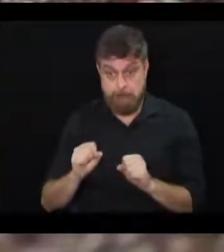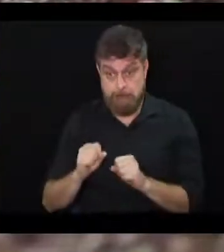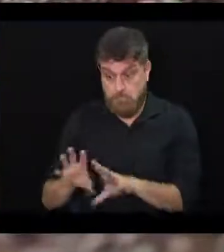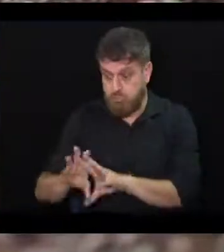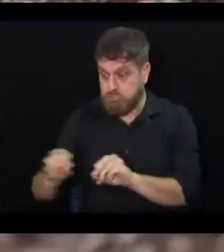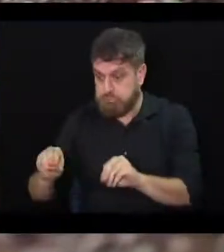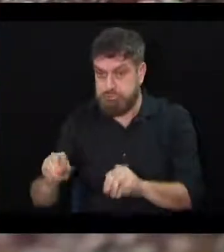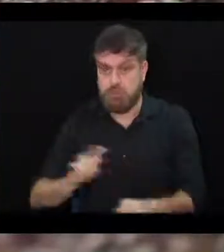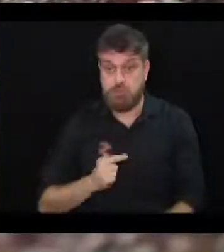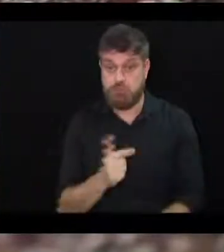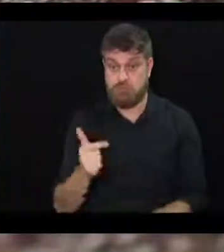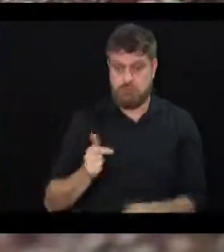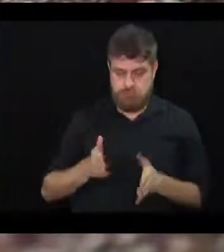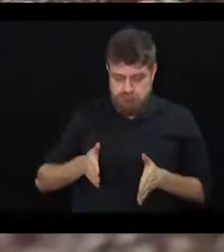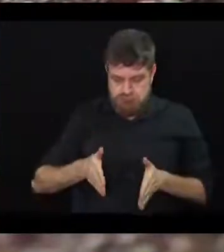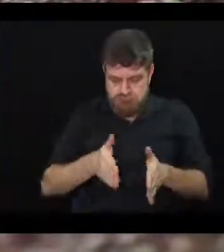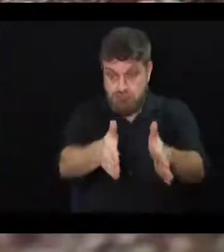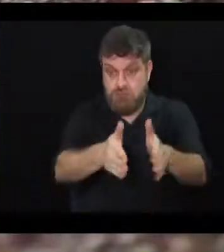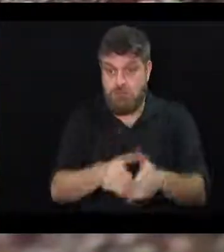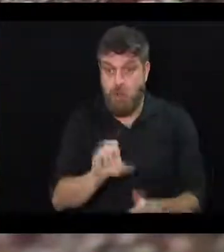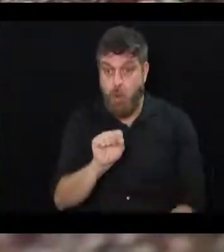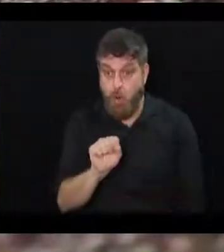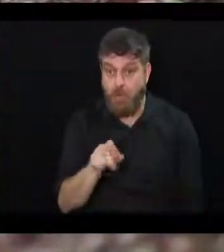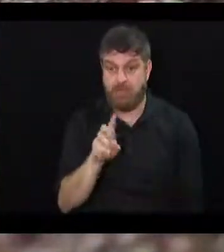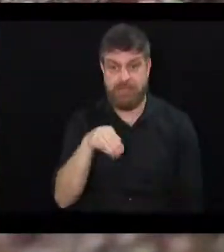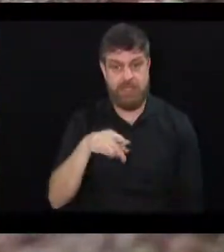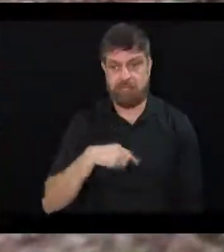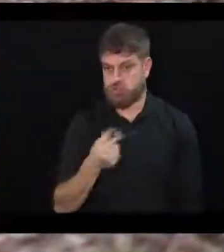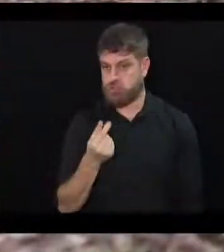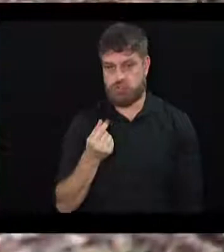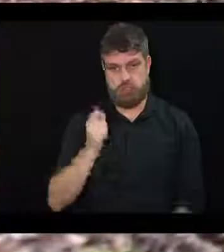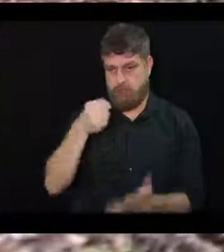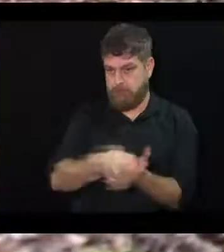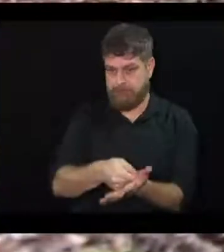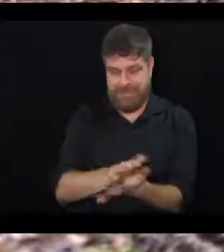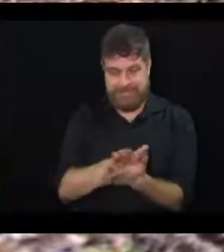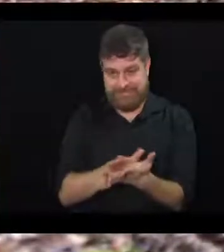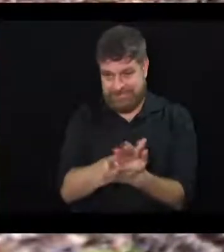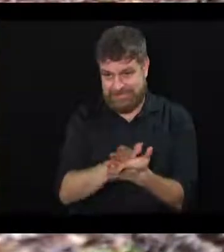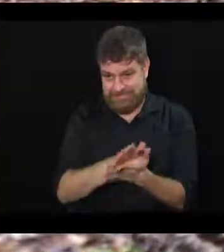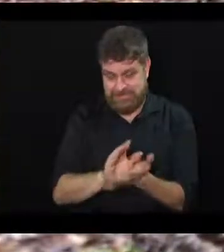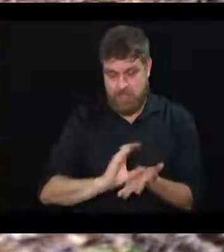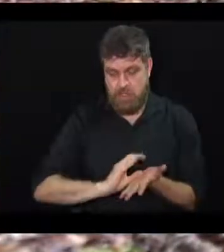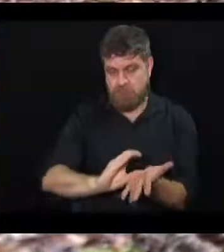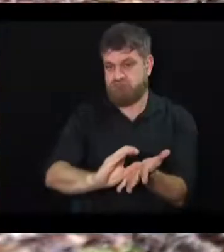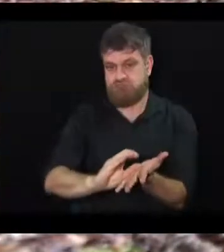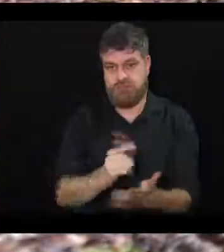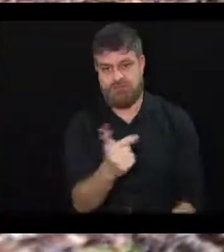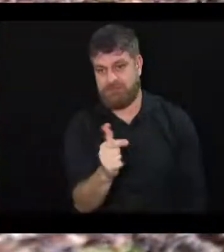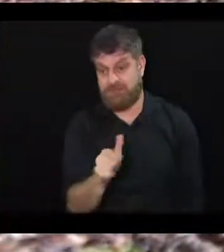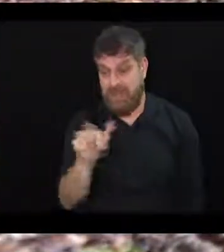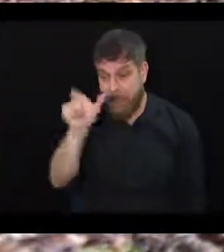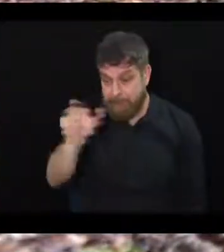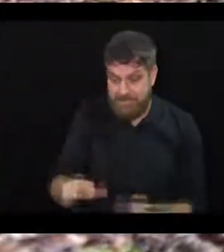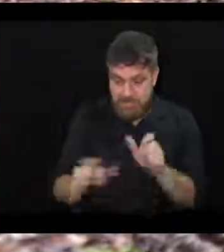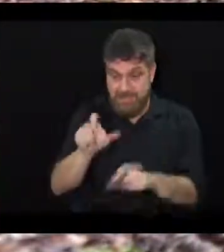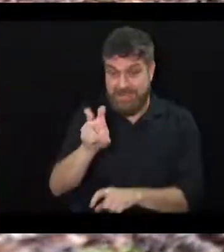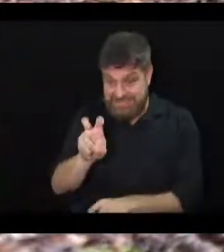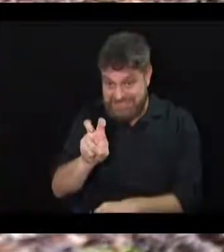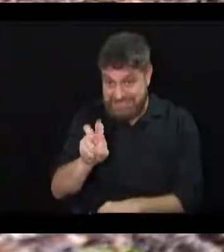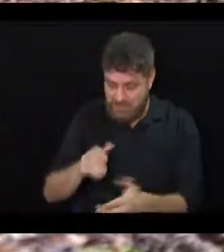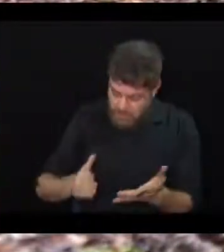percurso é de 8 quilômetros. Não haverá premiação em dinheiro e os 5 primeiros colocados na modalidade